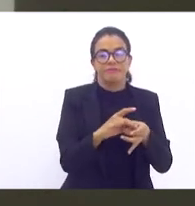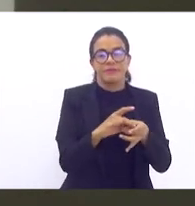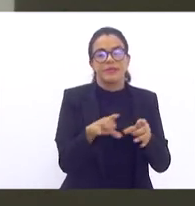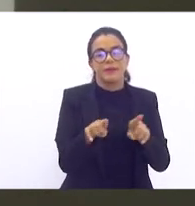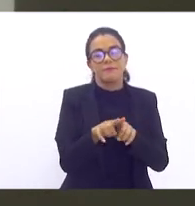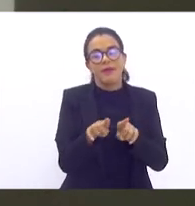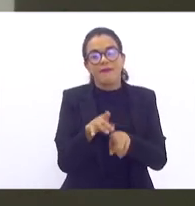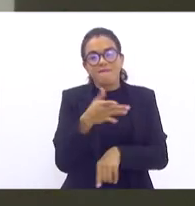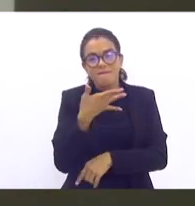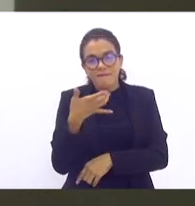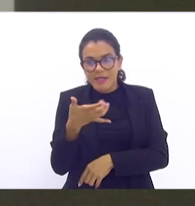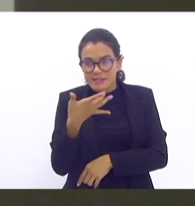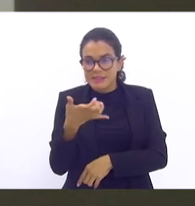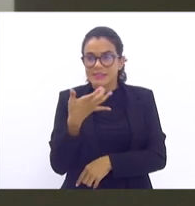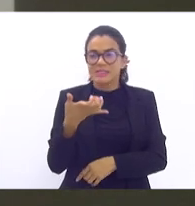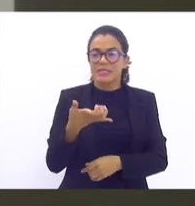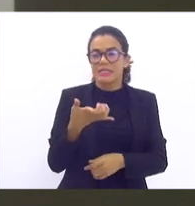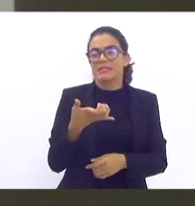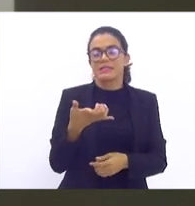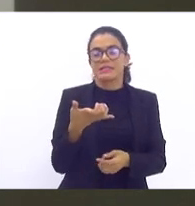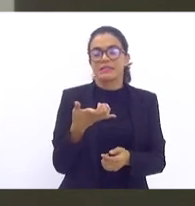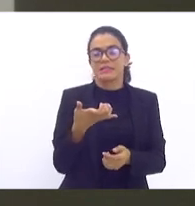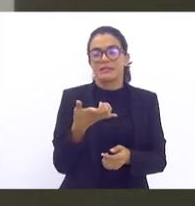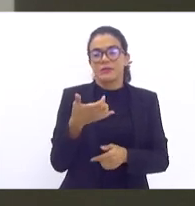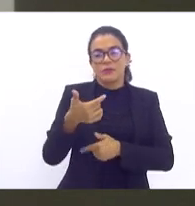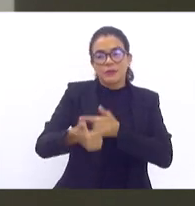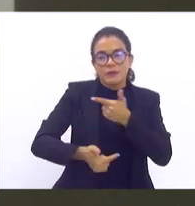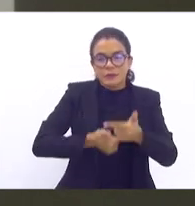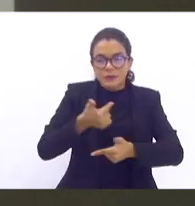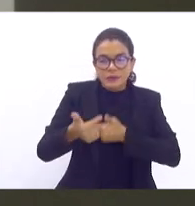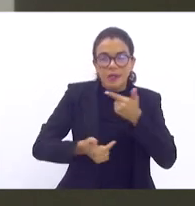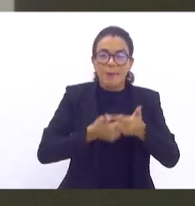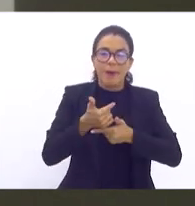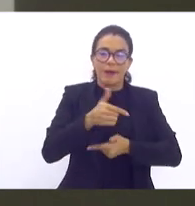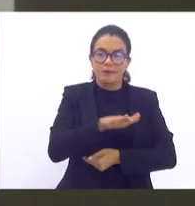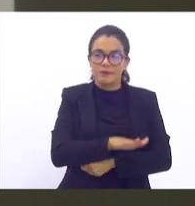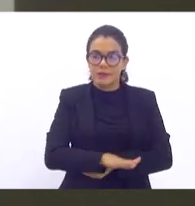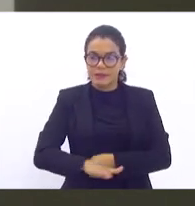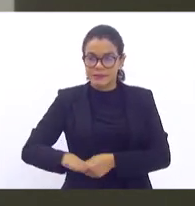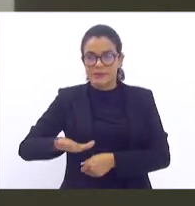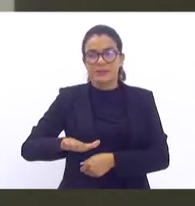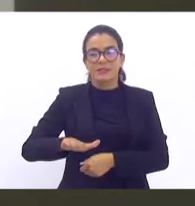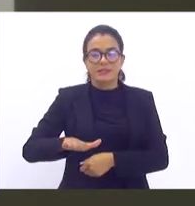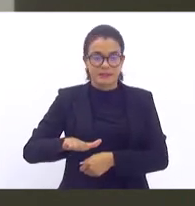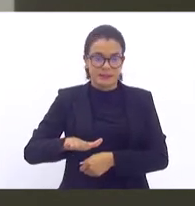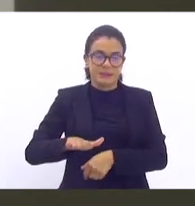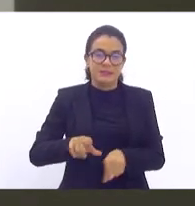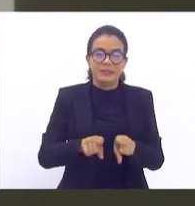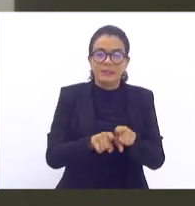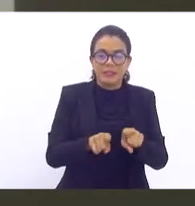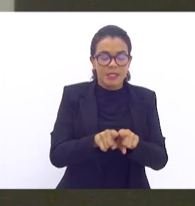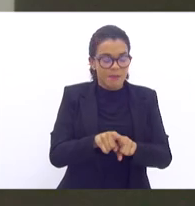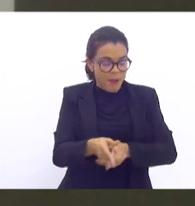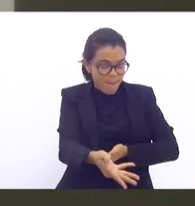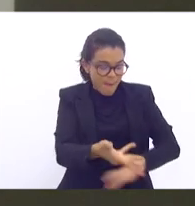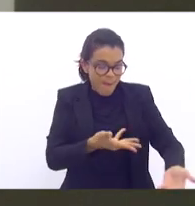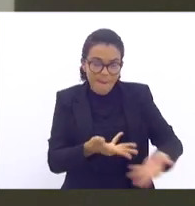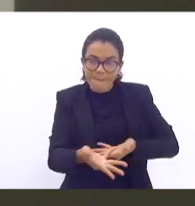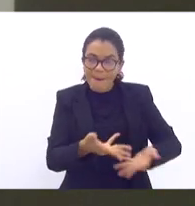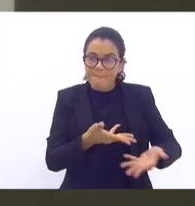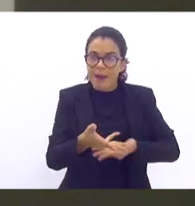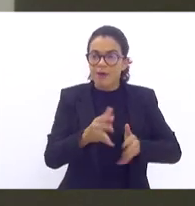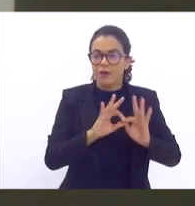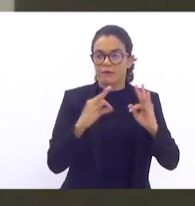facilitam o trabalho tanto com as crianças como com a convivência com as famílias